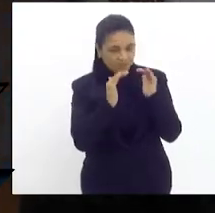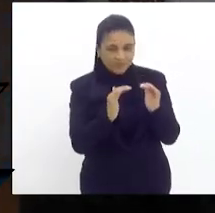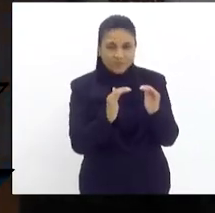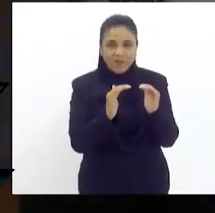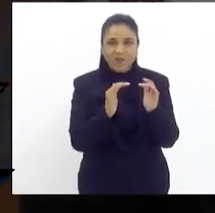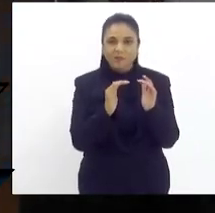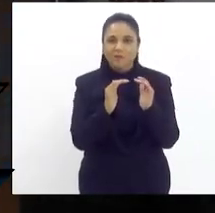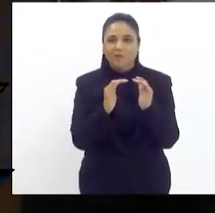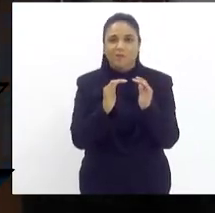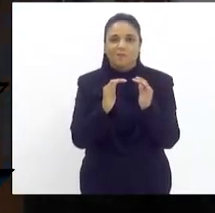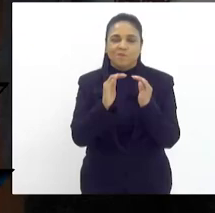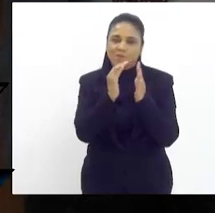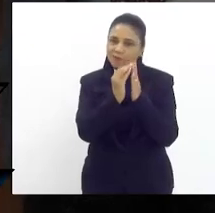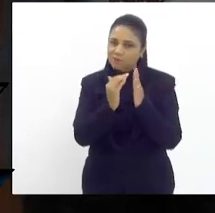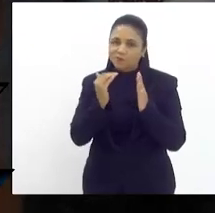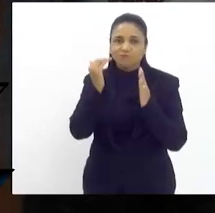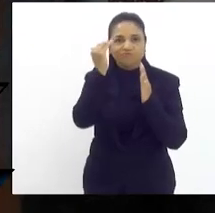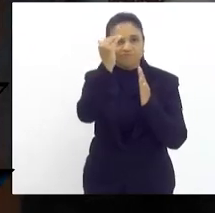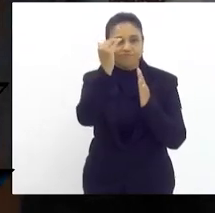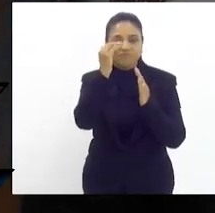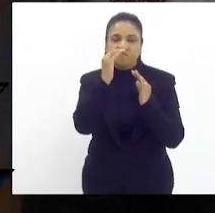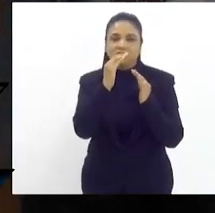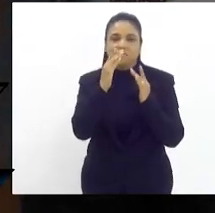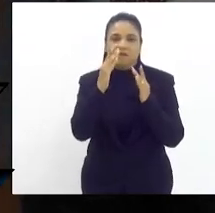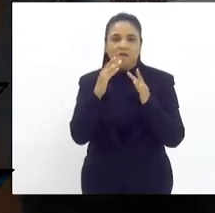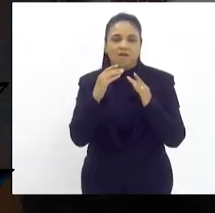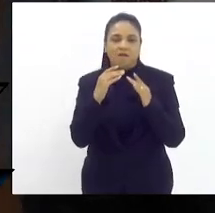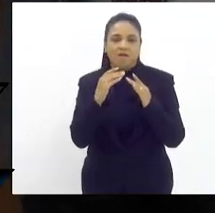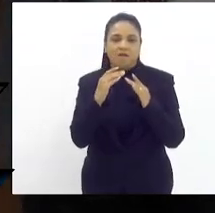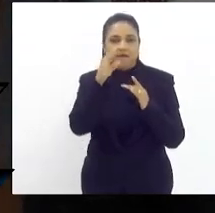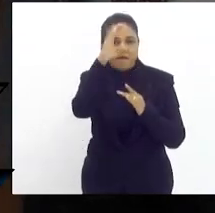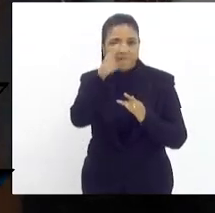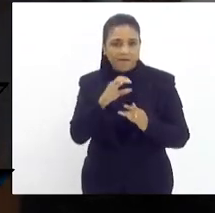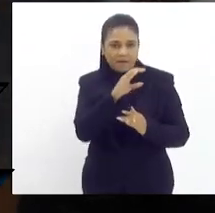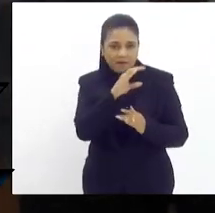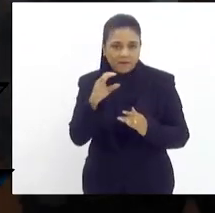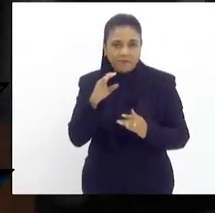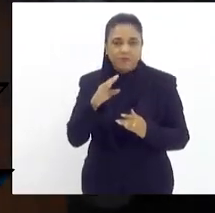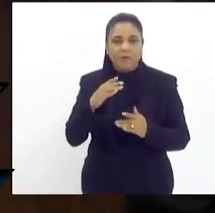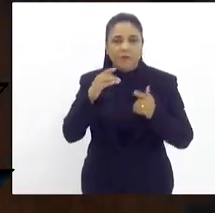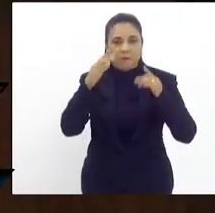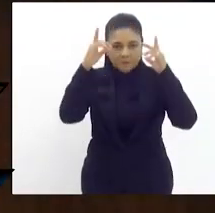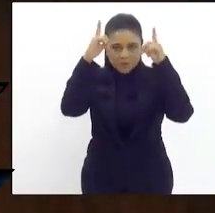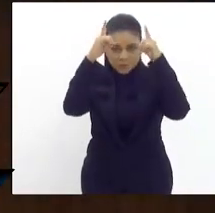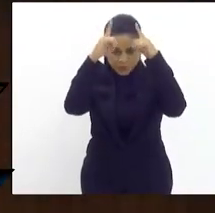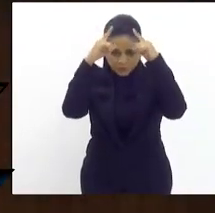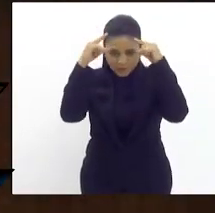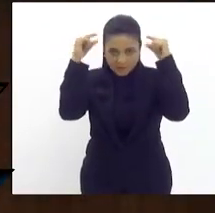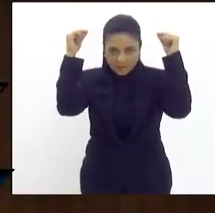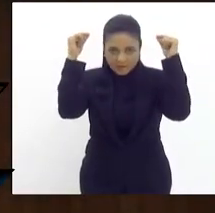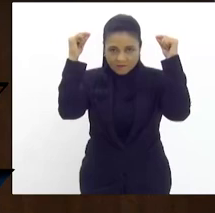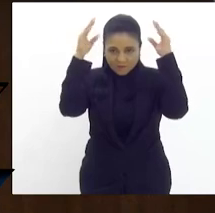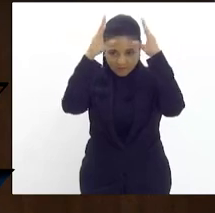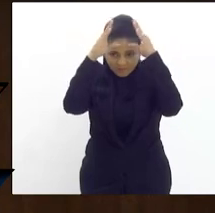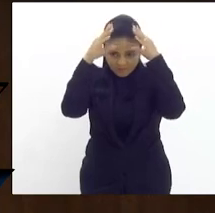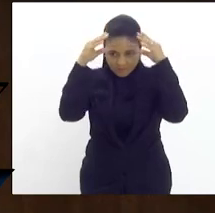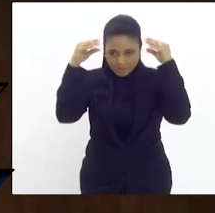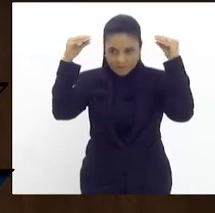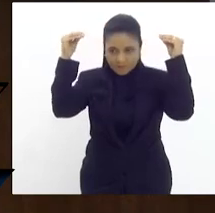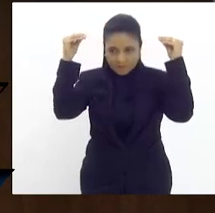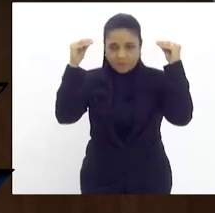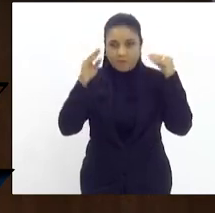hierarquia da Igreja Católica Esse bispo é declaradamente comunista e aliás